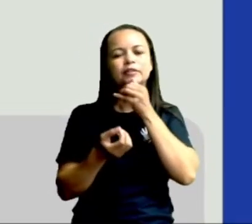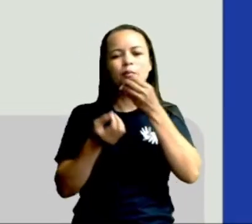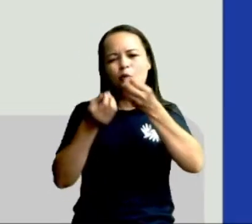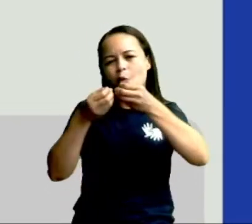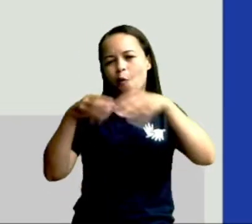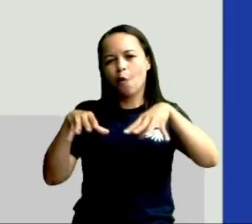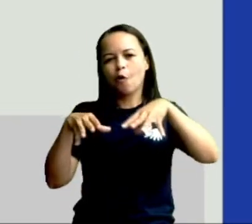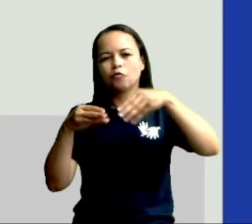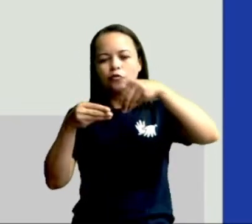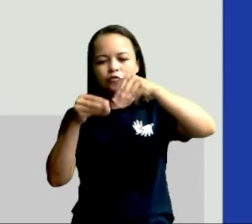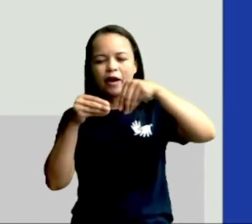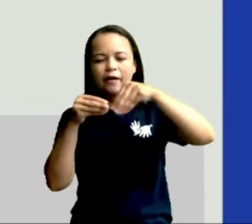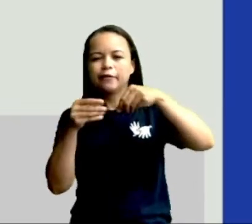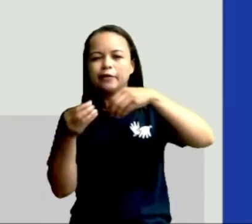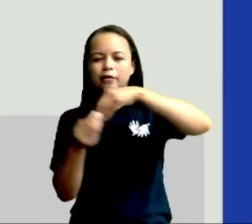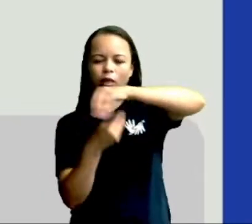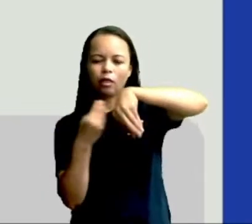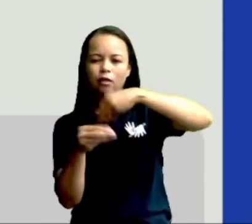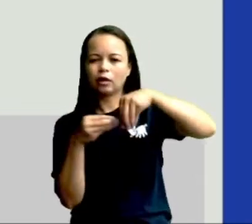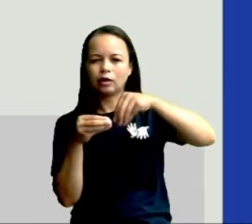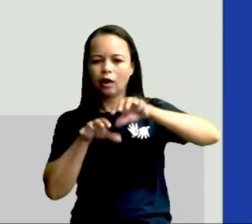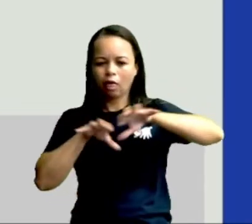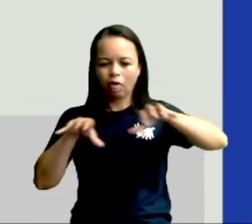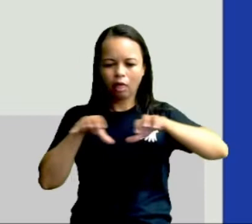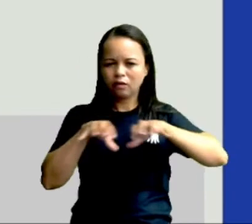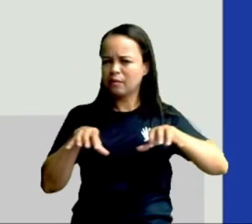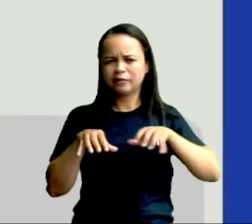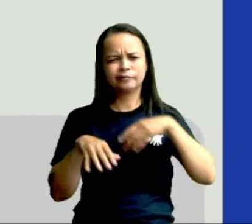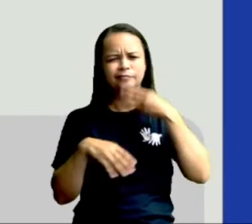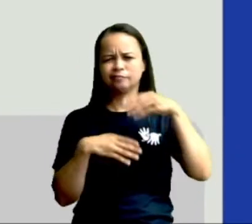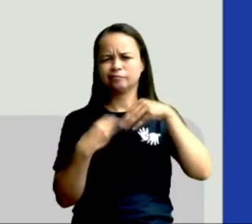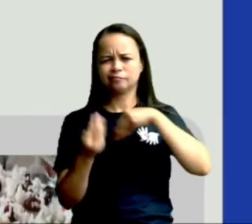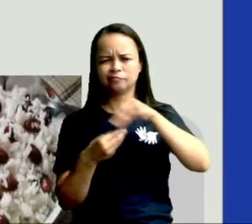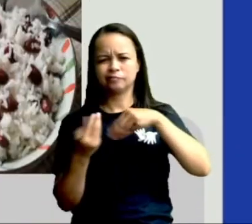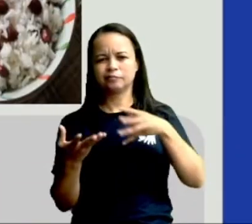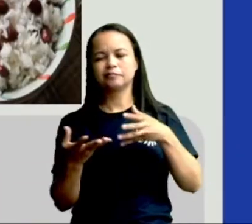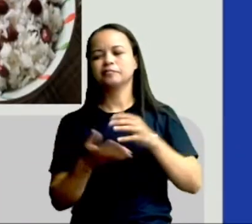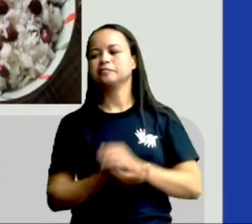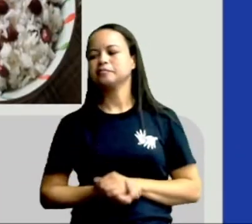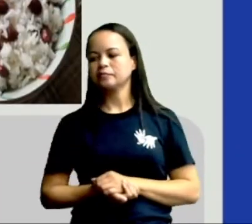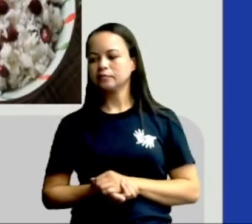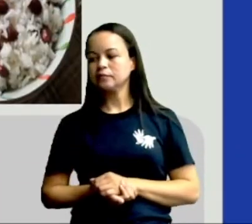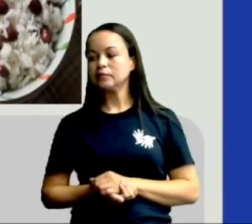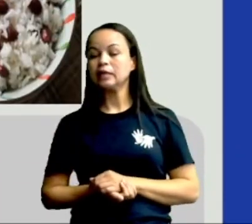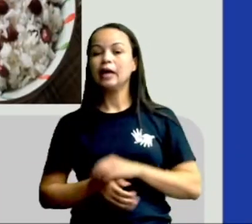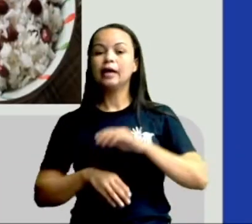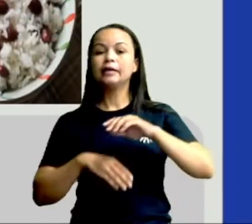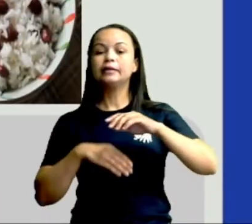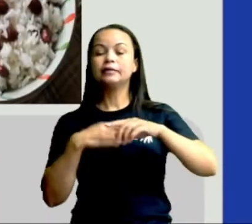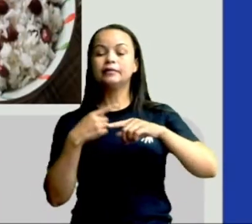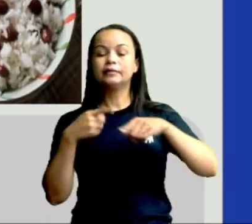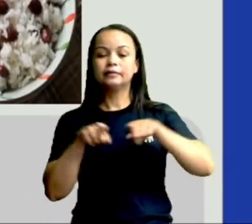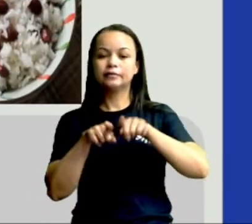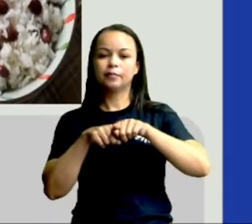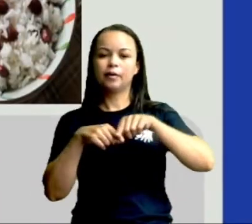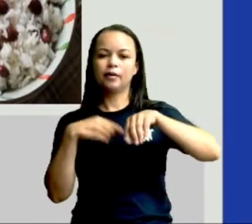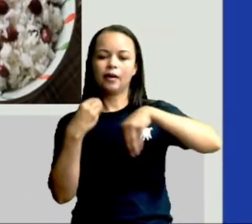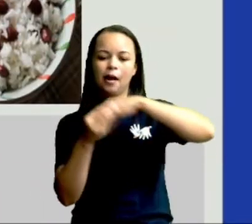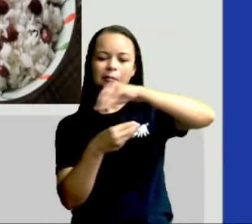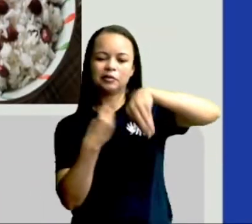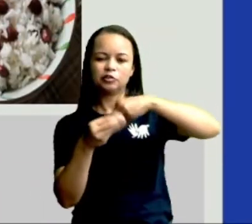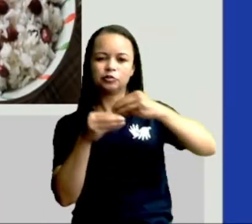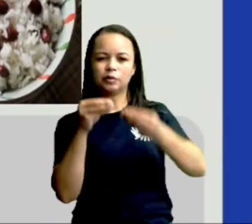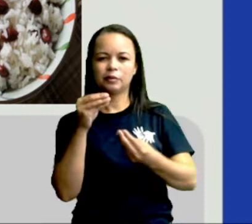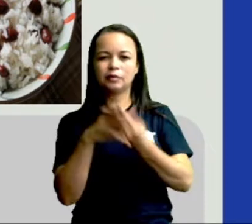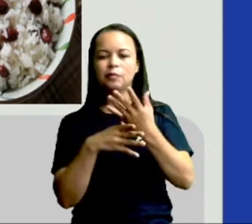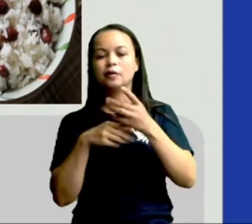ver essas substâncias separadas. E as misturas heterogêneas, na qual nós conseguimos ver com as fases, né?